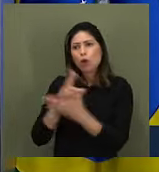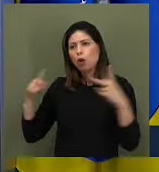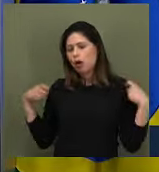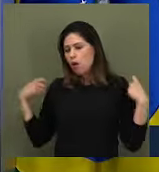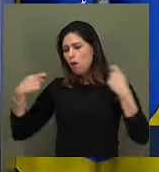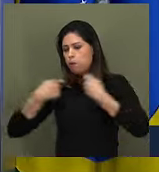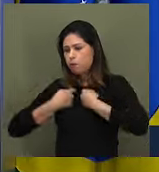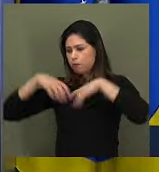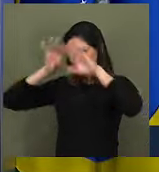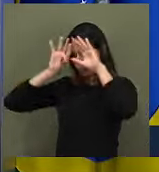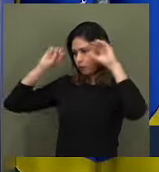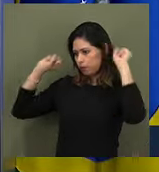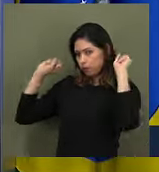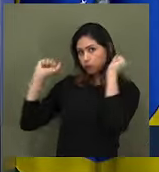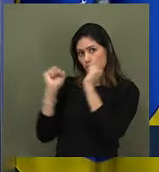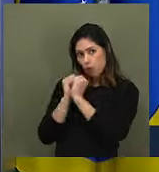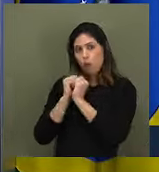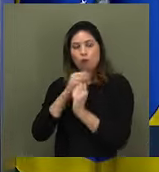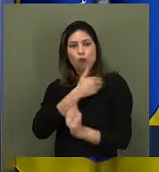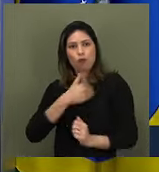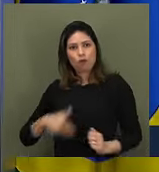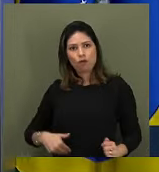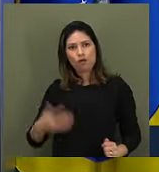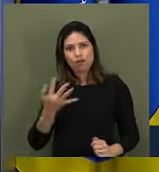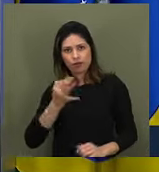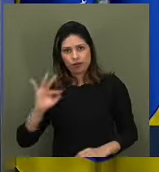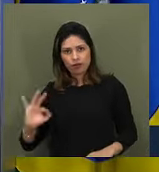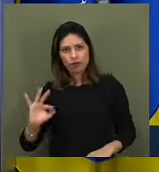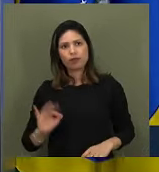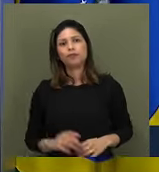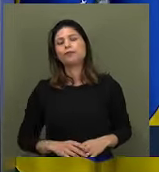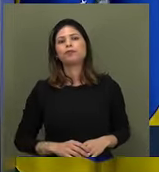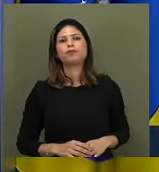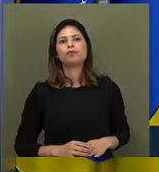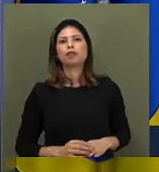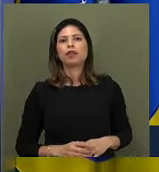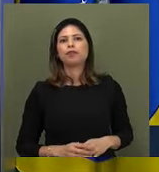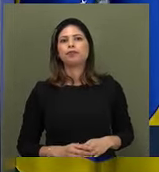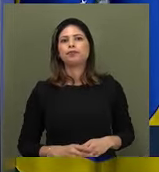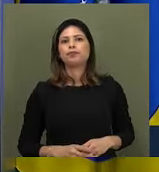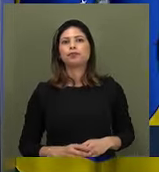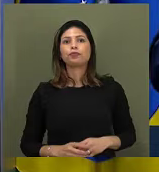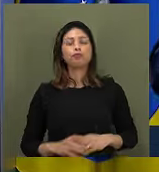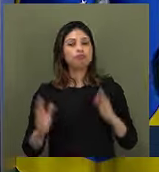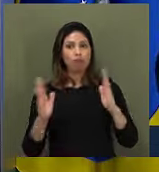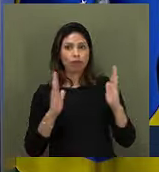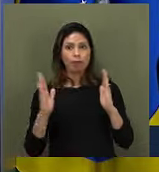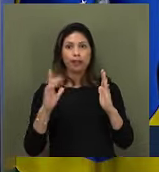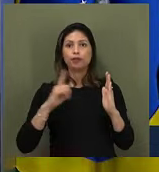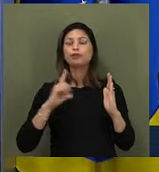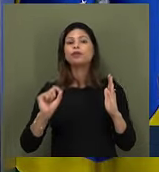ideologicamente com o governo federal senhor presidente na época da eleição do próprio